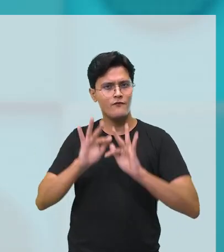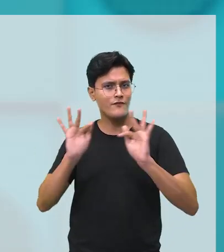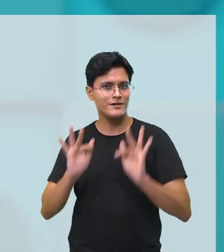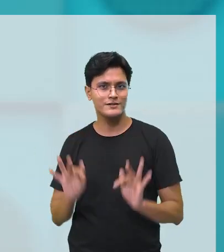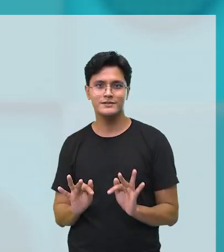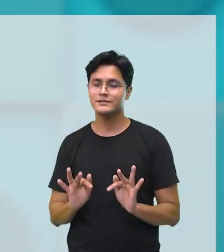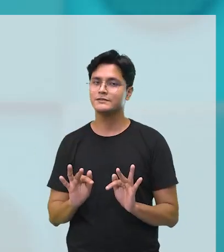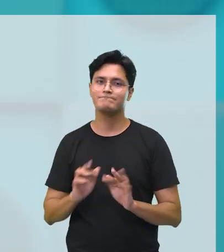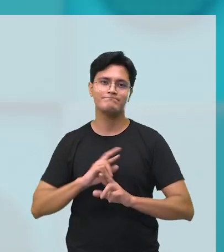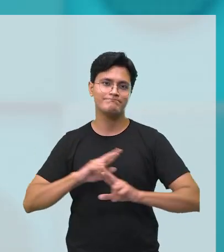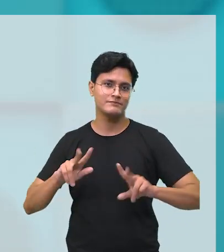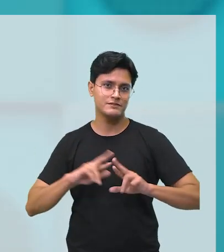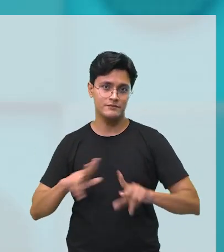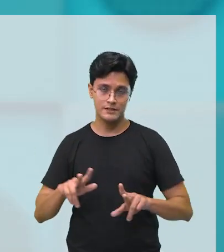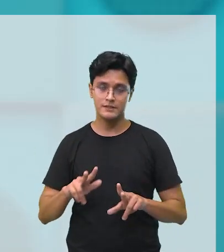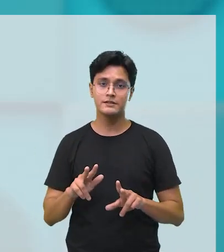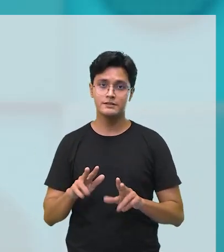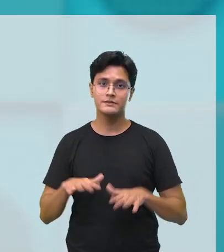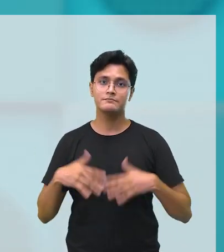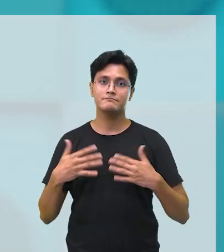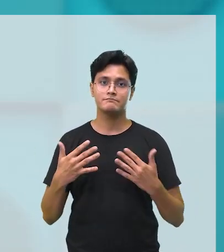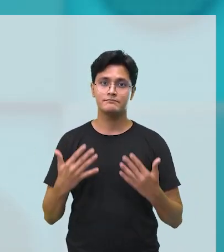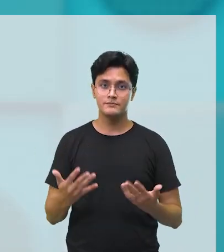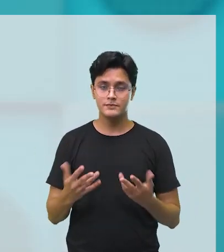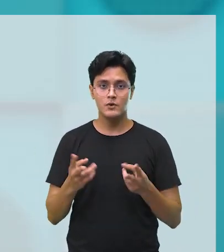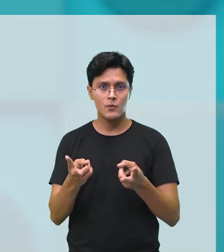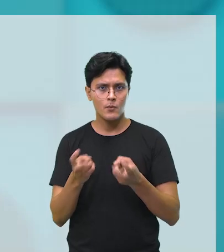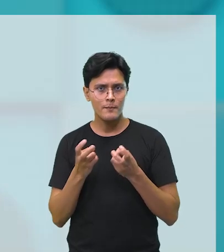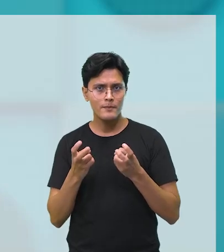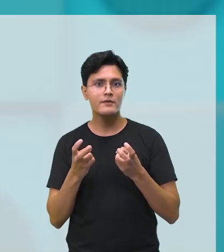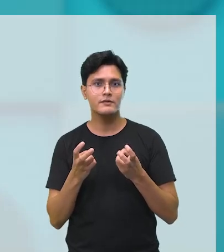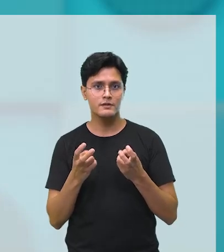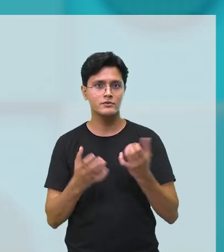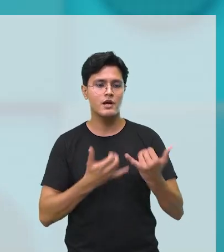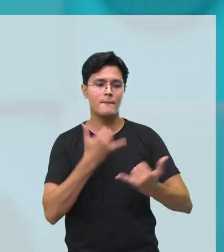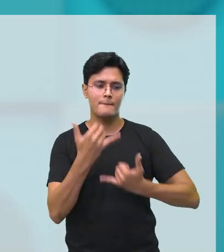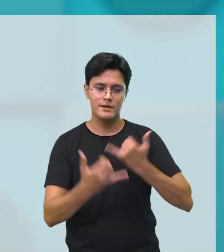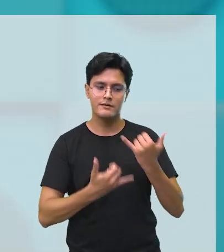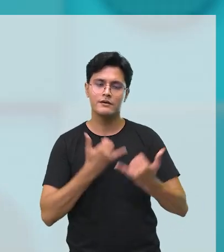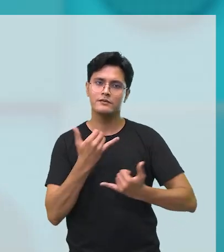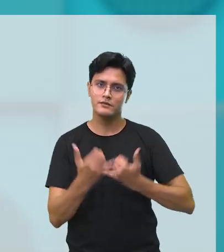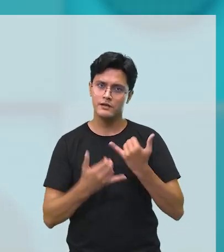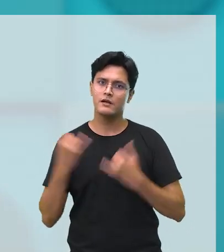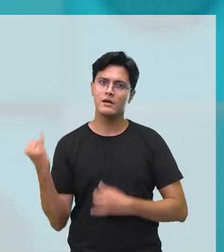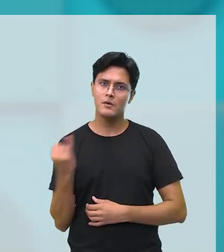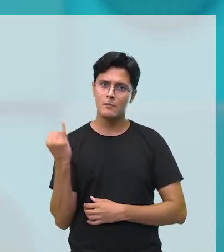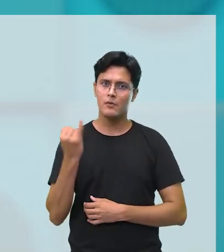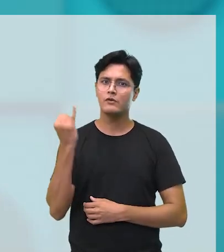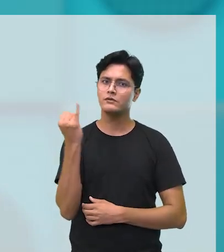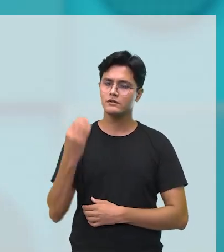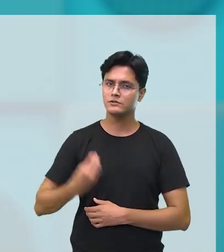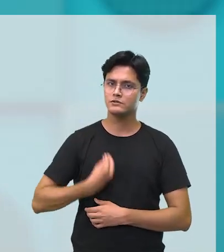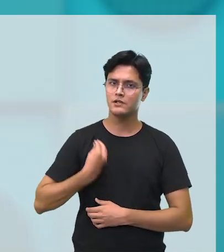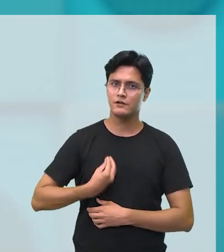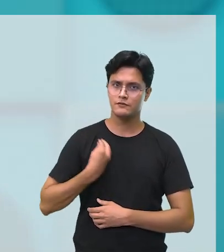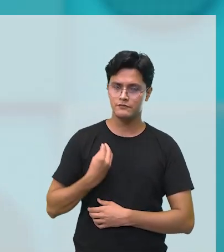alegria, dessa brincadeira. Então percebam quanto a brincadeira faz falta na vida de uma pessoa, quanto ela é